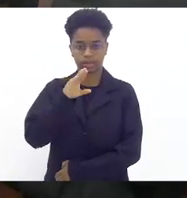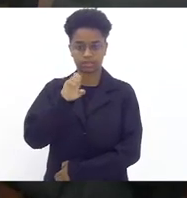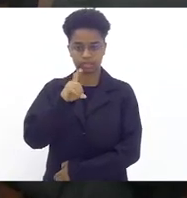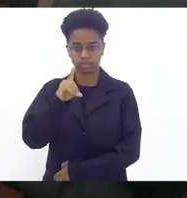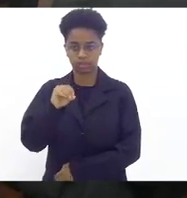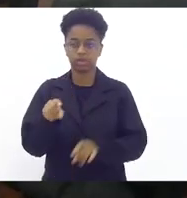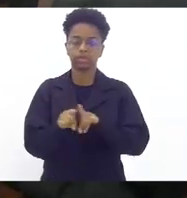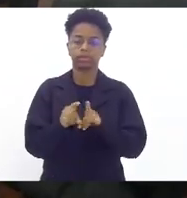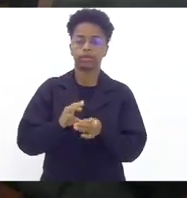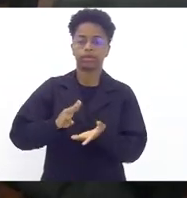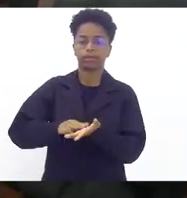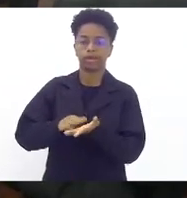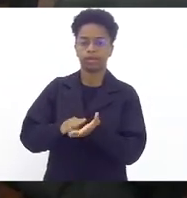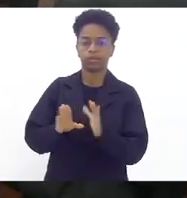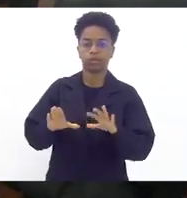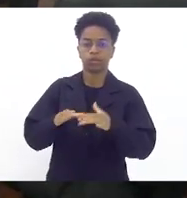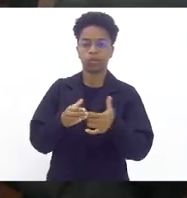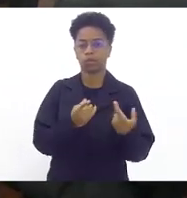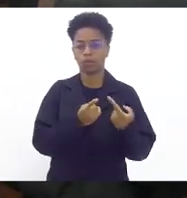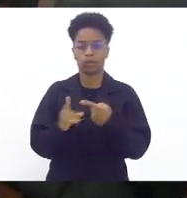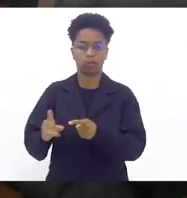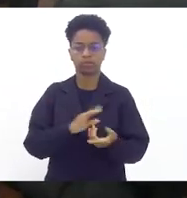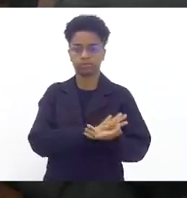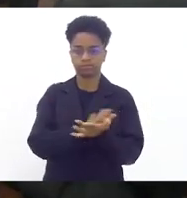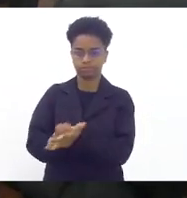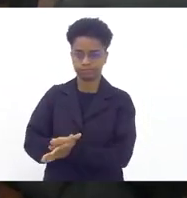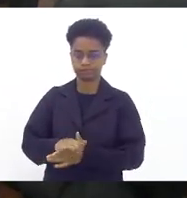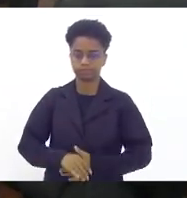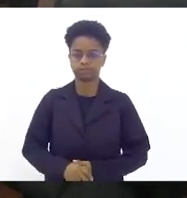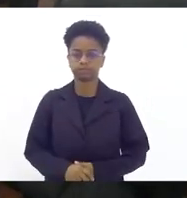Discriminações. Opa, meu xará chegando aí.